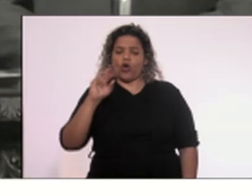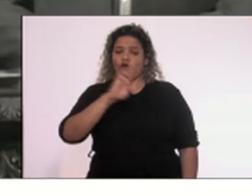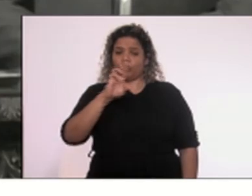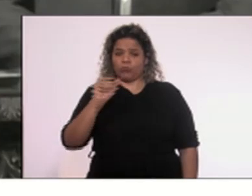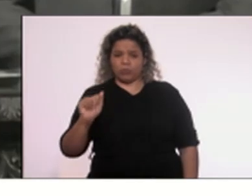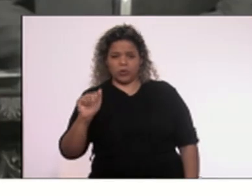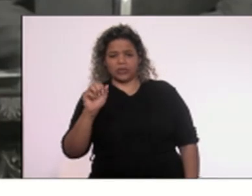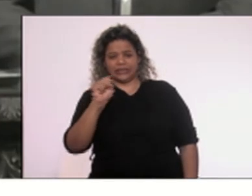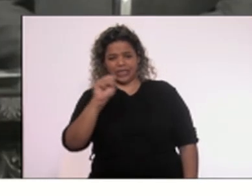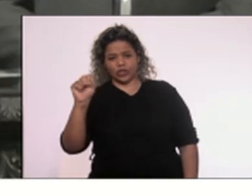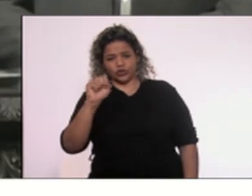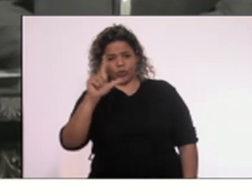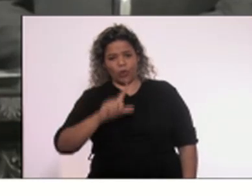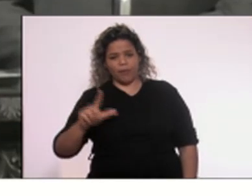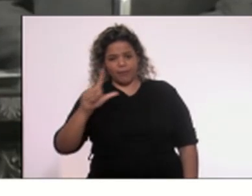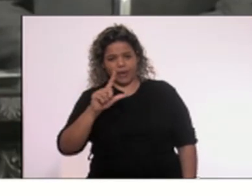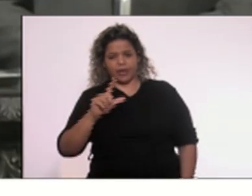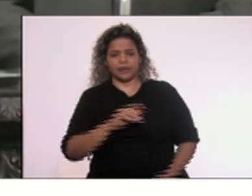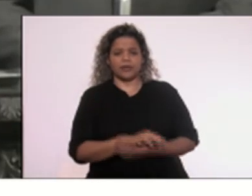Amorim, Sérgio Loubach.